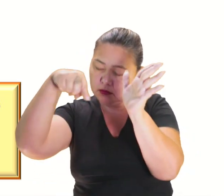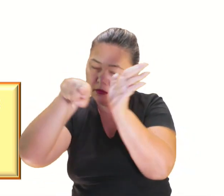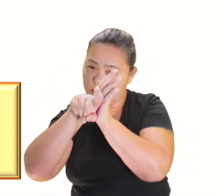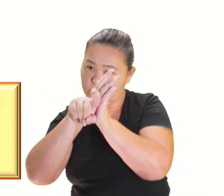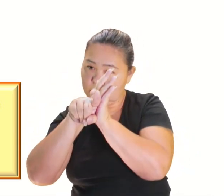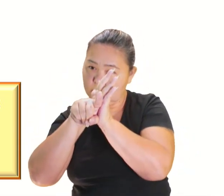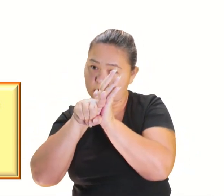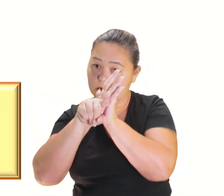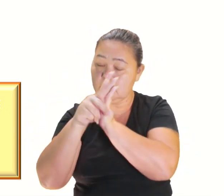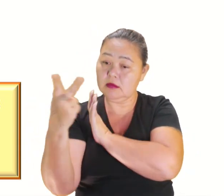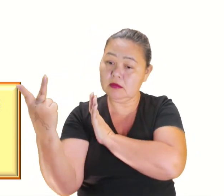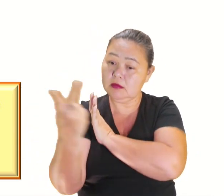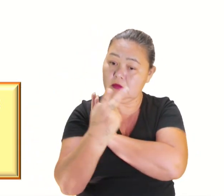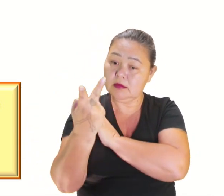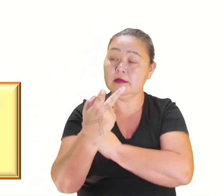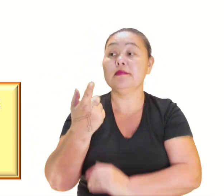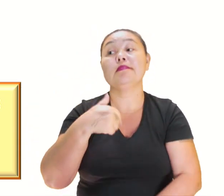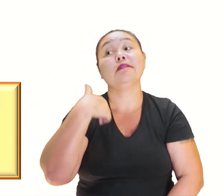lembra números inteiros?